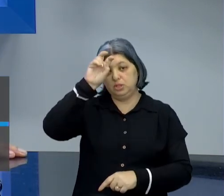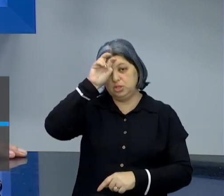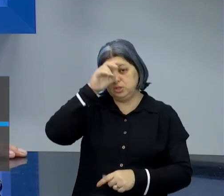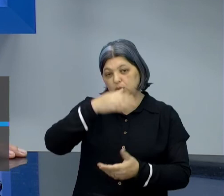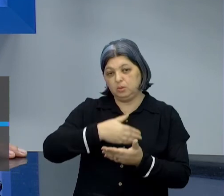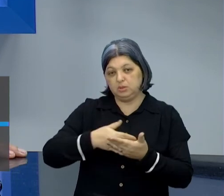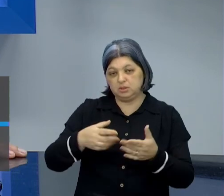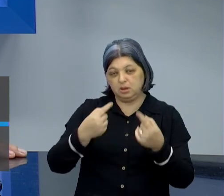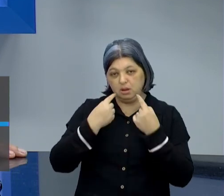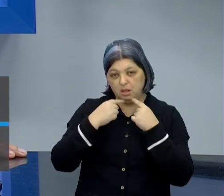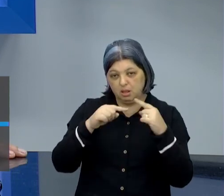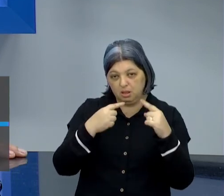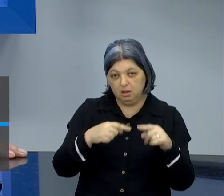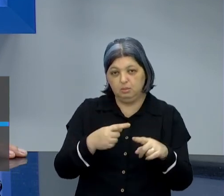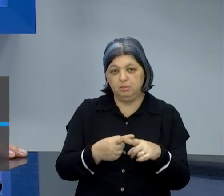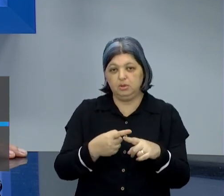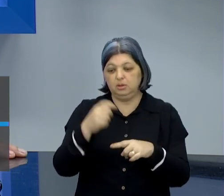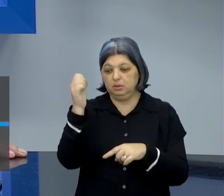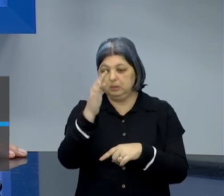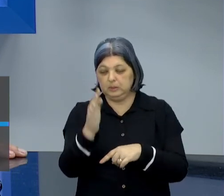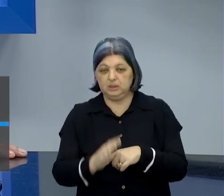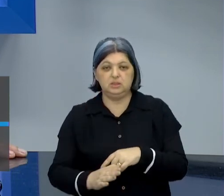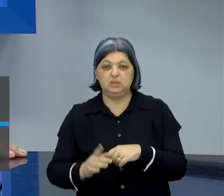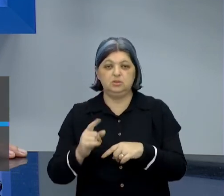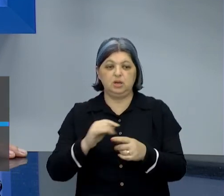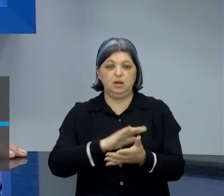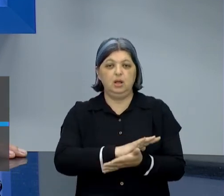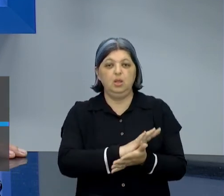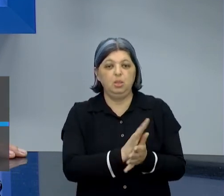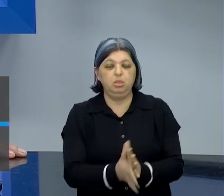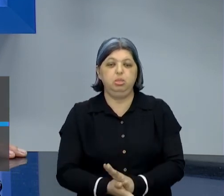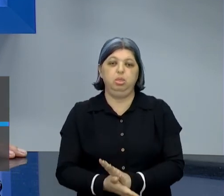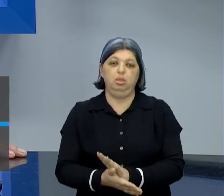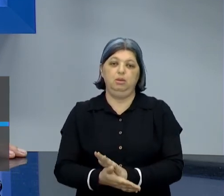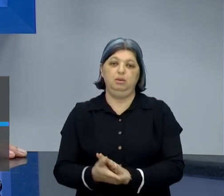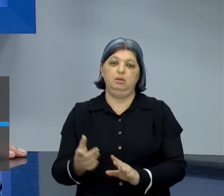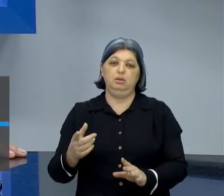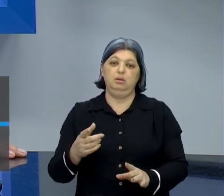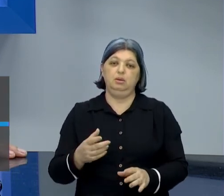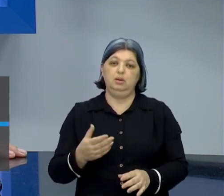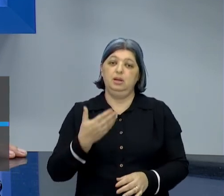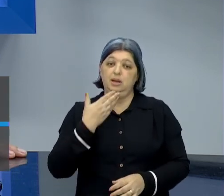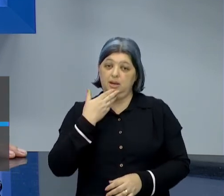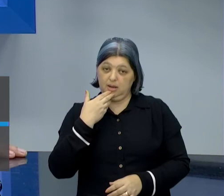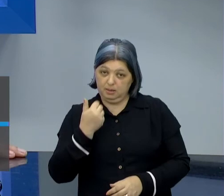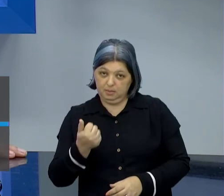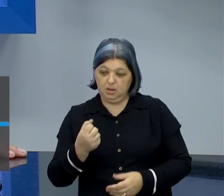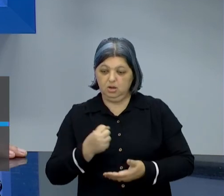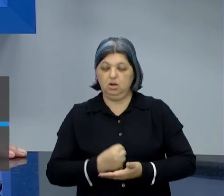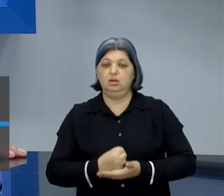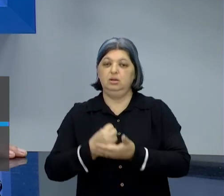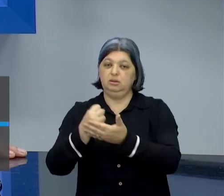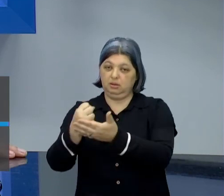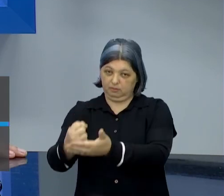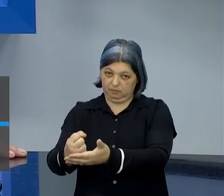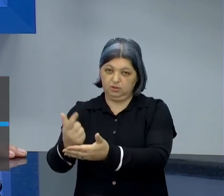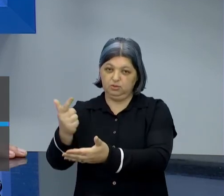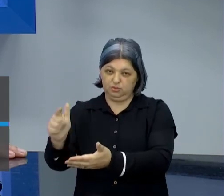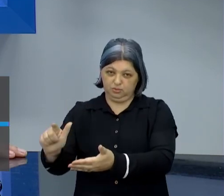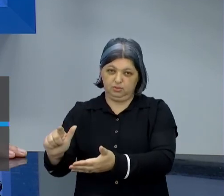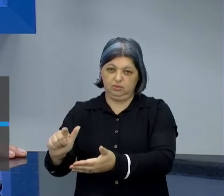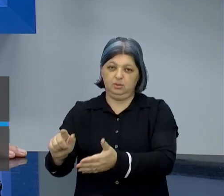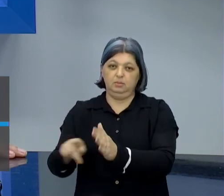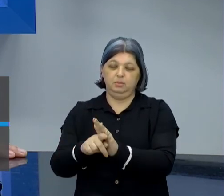pois os itens acabaram sendo destruídos. Então era melhor ter esses itens devolvidos, né? Você devolver, né,